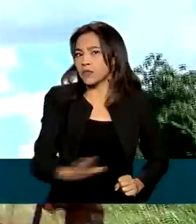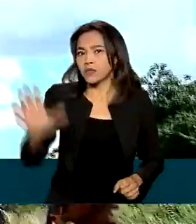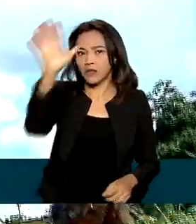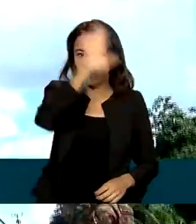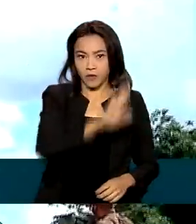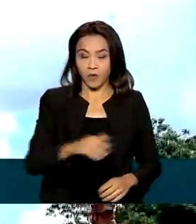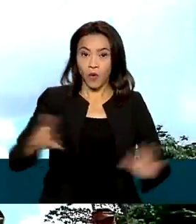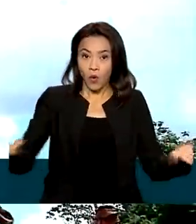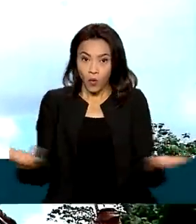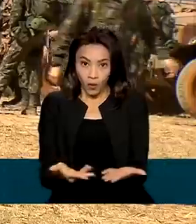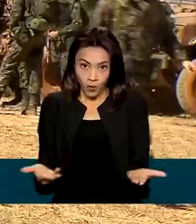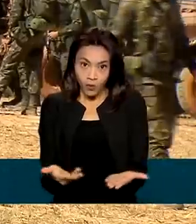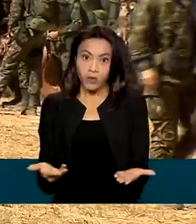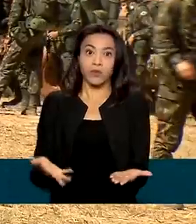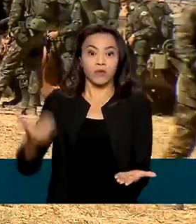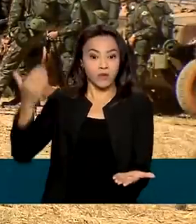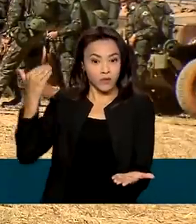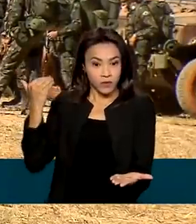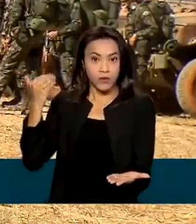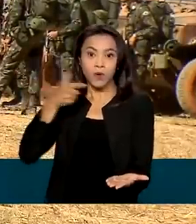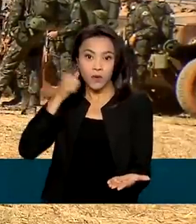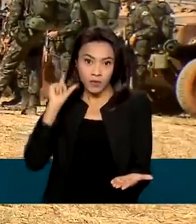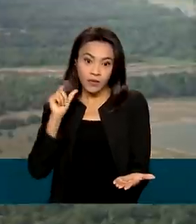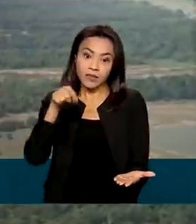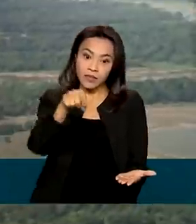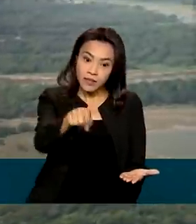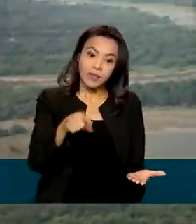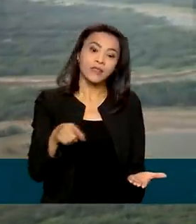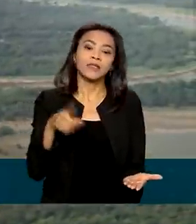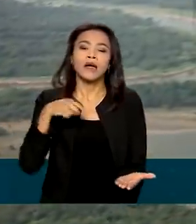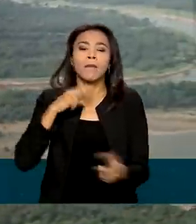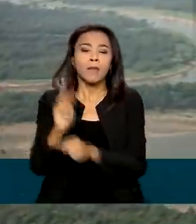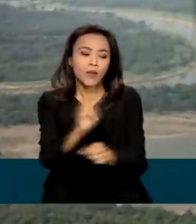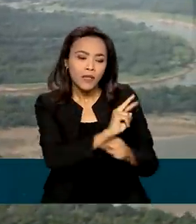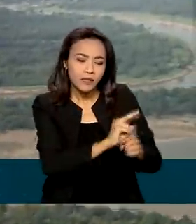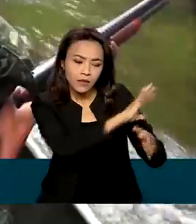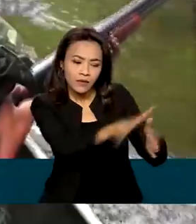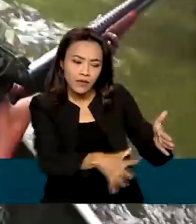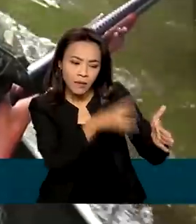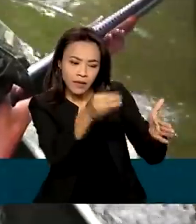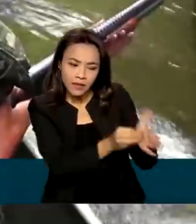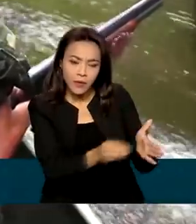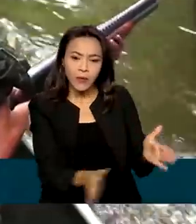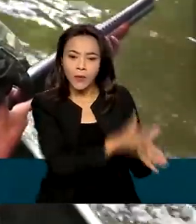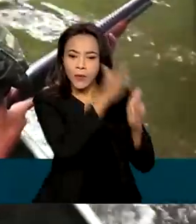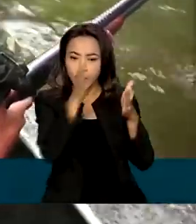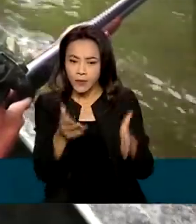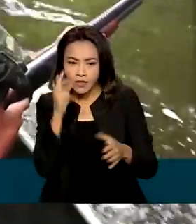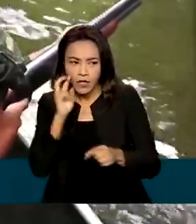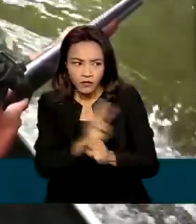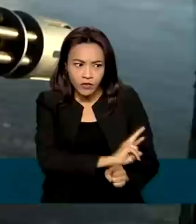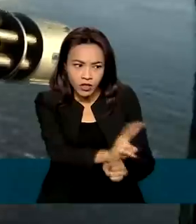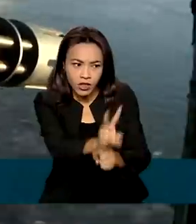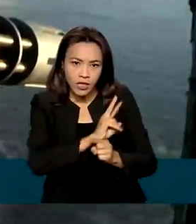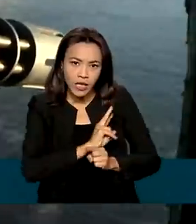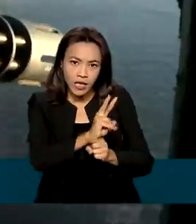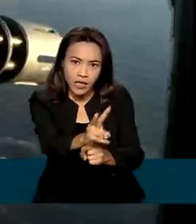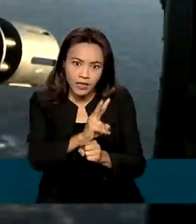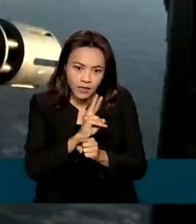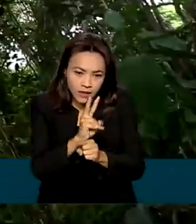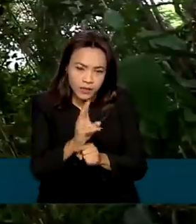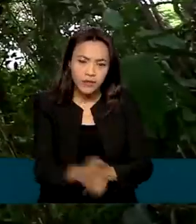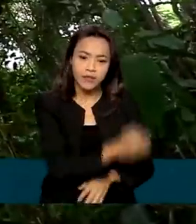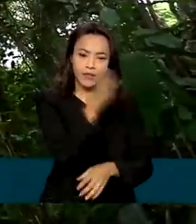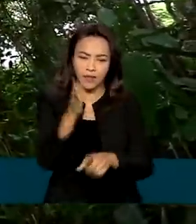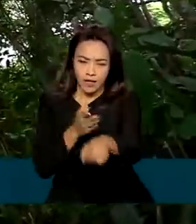de hoje, na proteção da soberania nacional e da Amazônia, na vigilância das regiões fronteiriças, nas operações